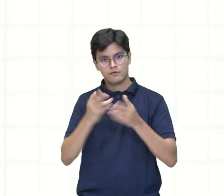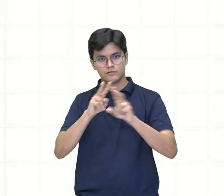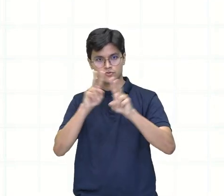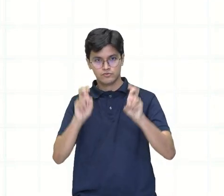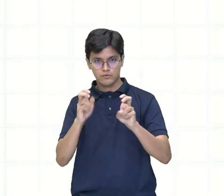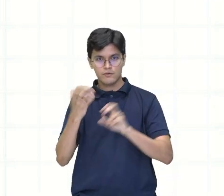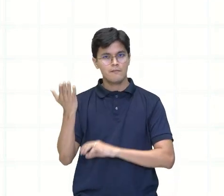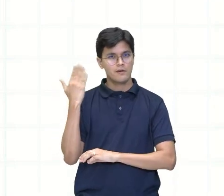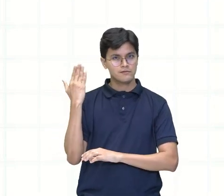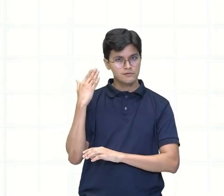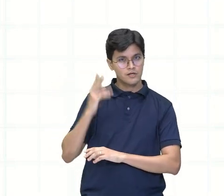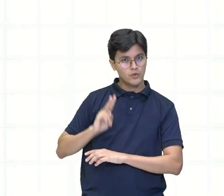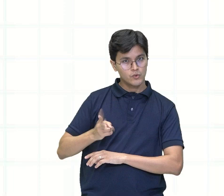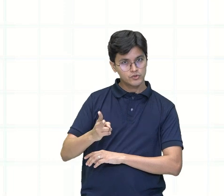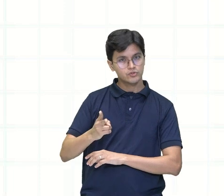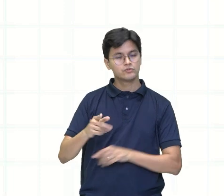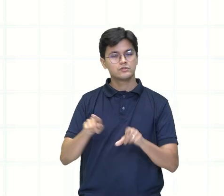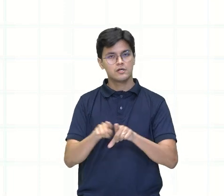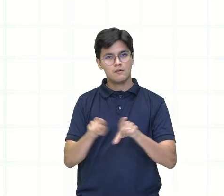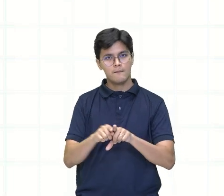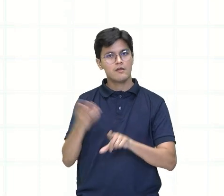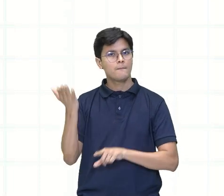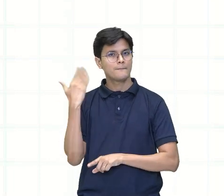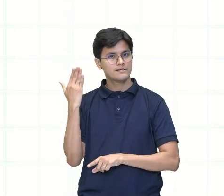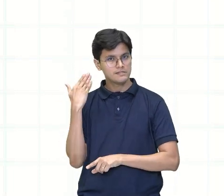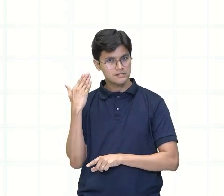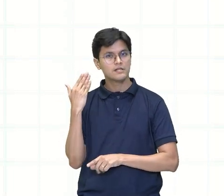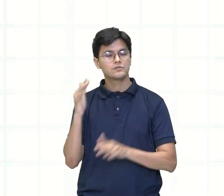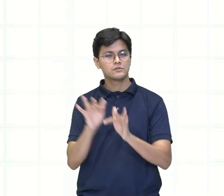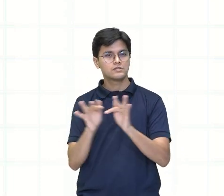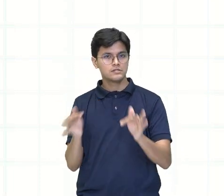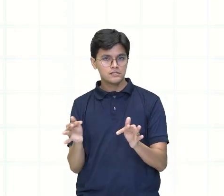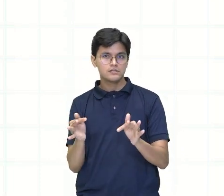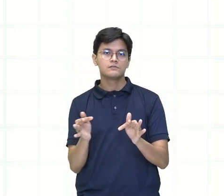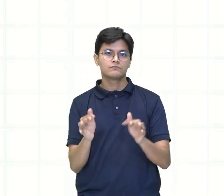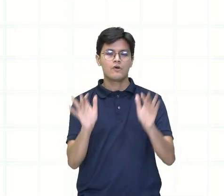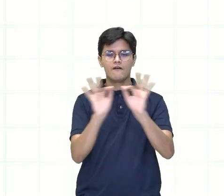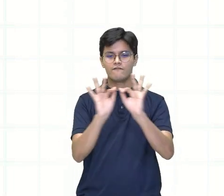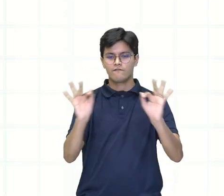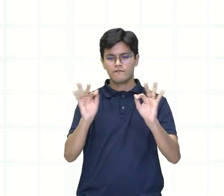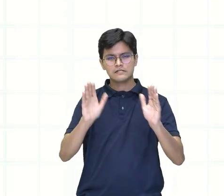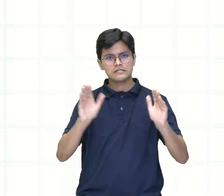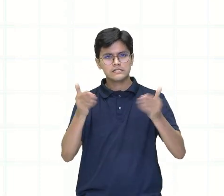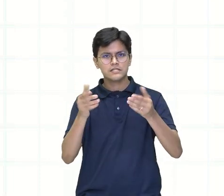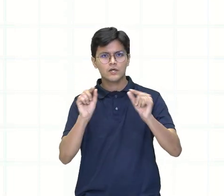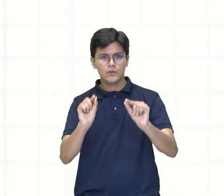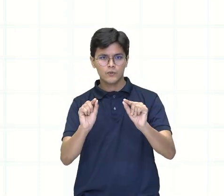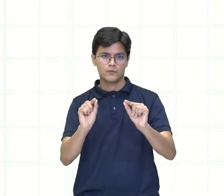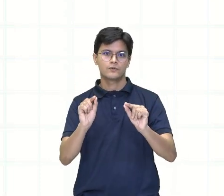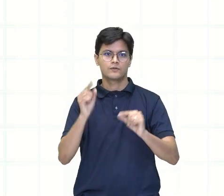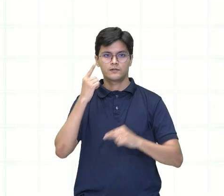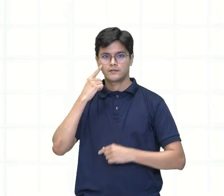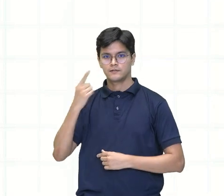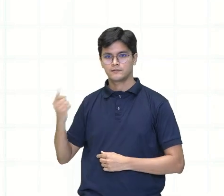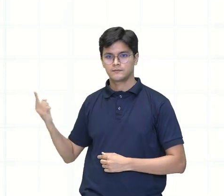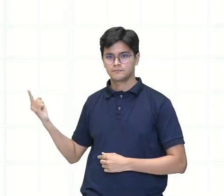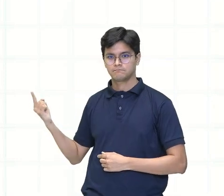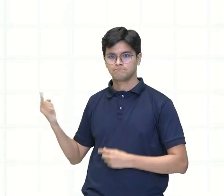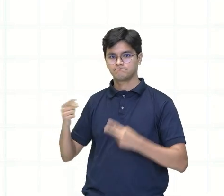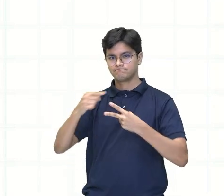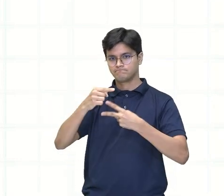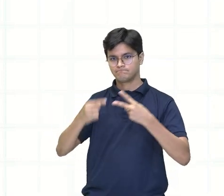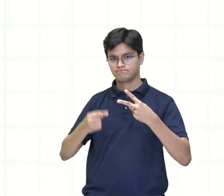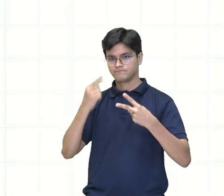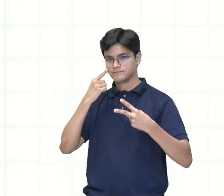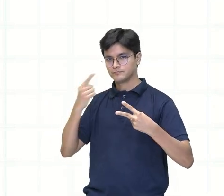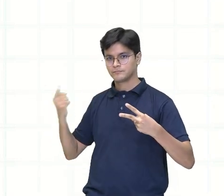progressive, as nossas frases que estavam em destaque são essas aqui, ó. The man was driving. The